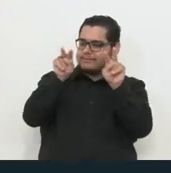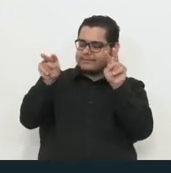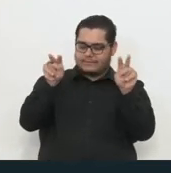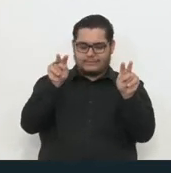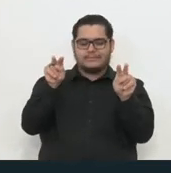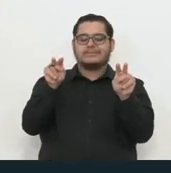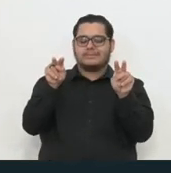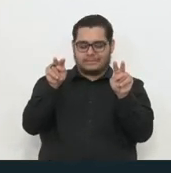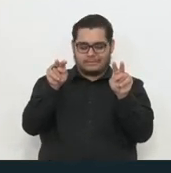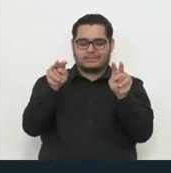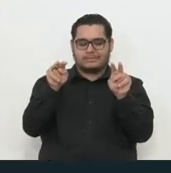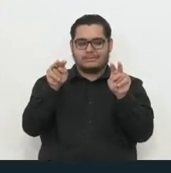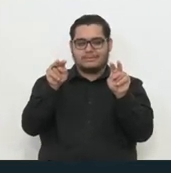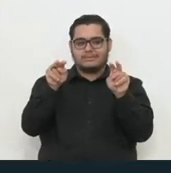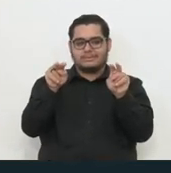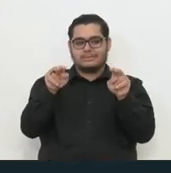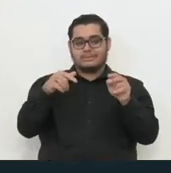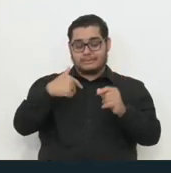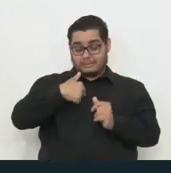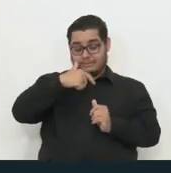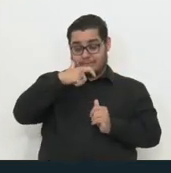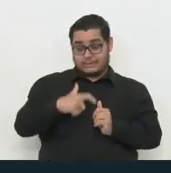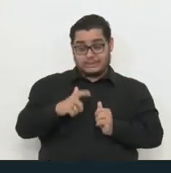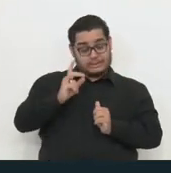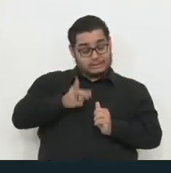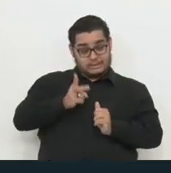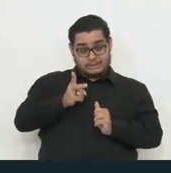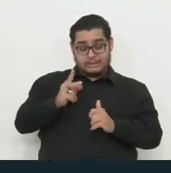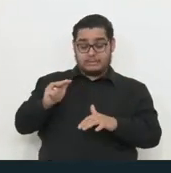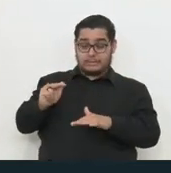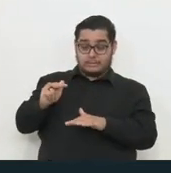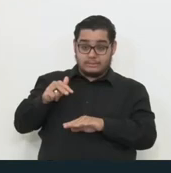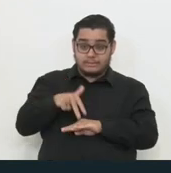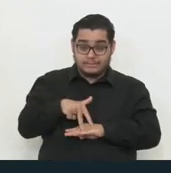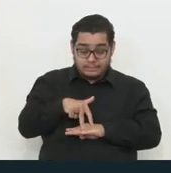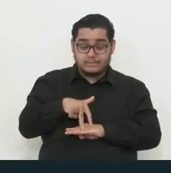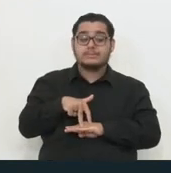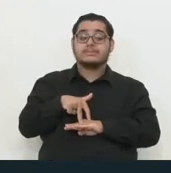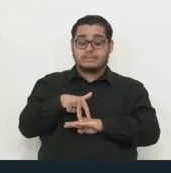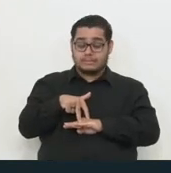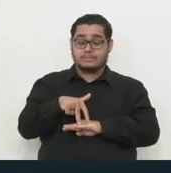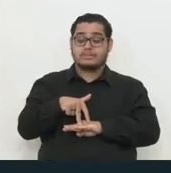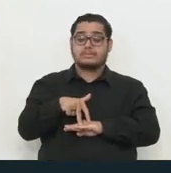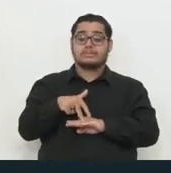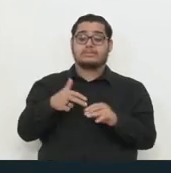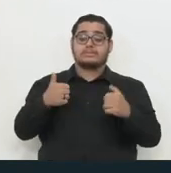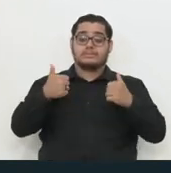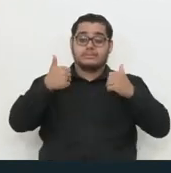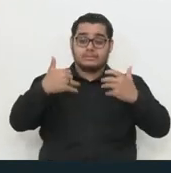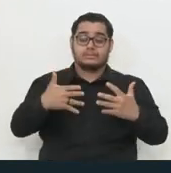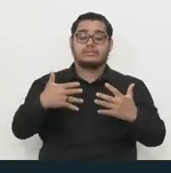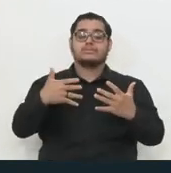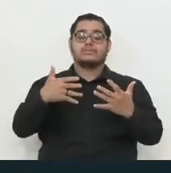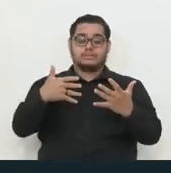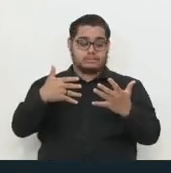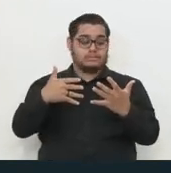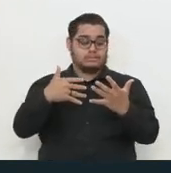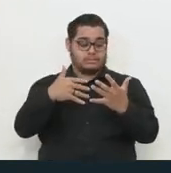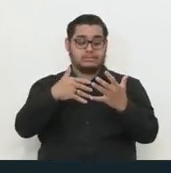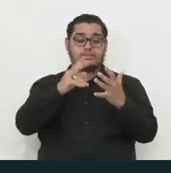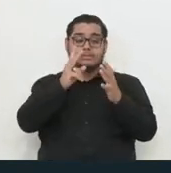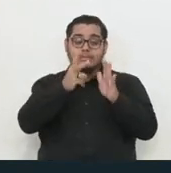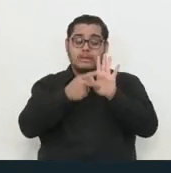a qual eu sempre venho aqui essa Tribuna citar e levar sempre o conhecimento de todos